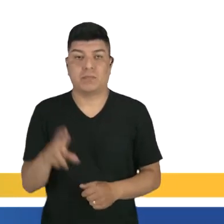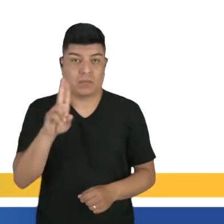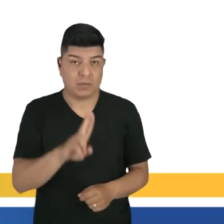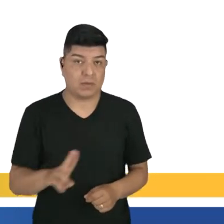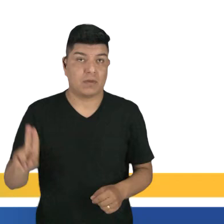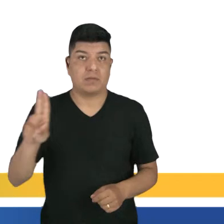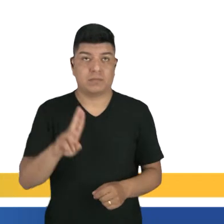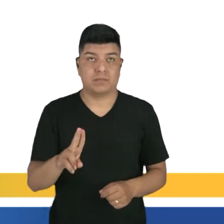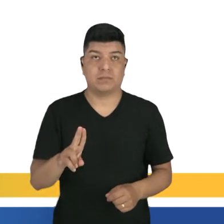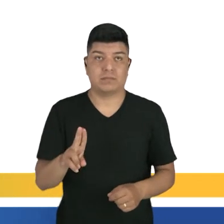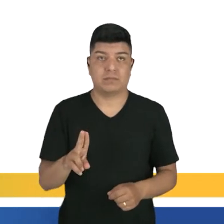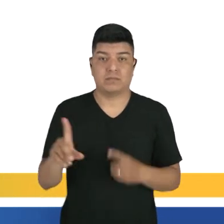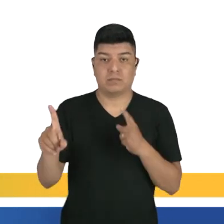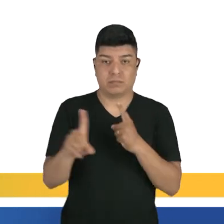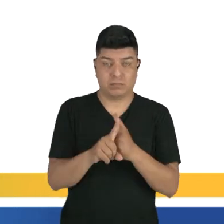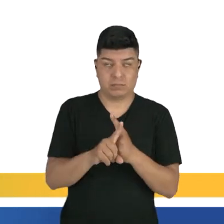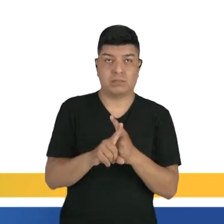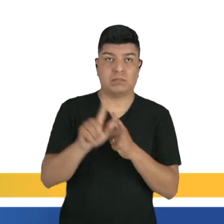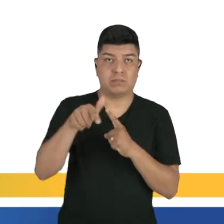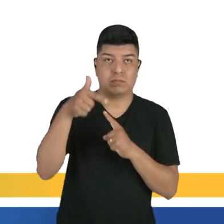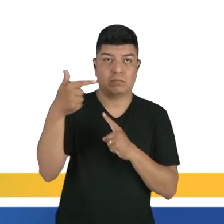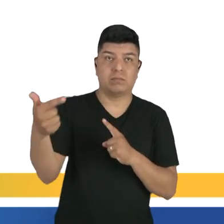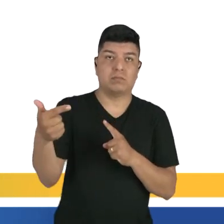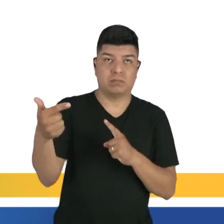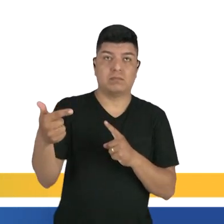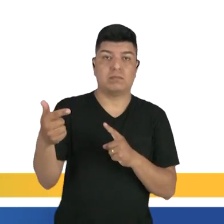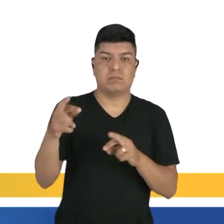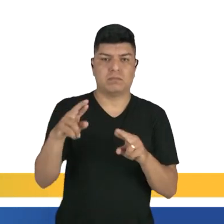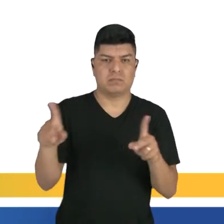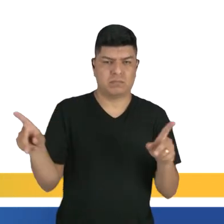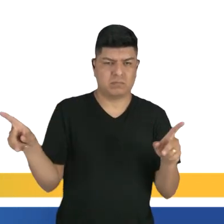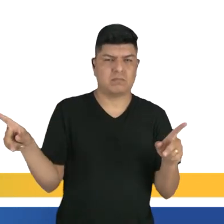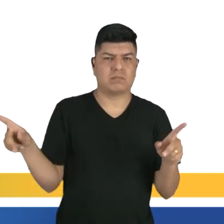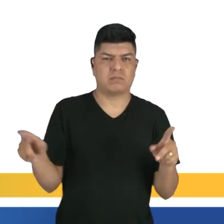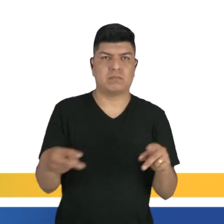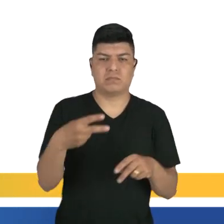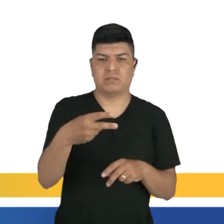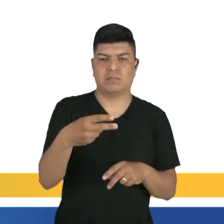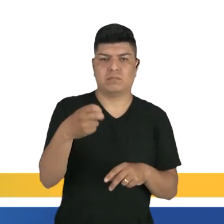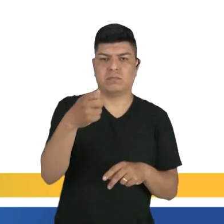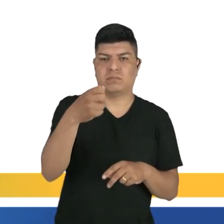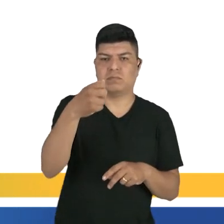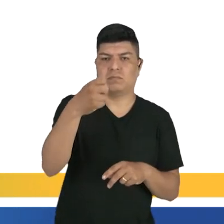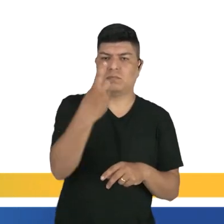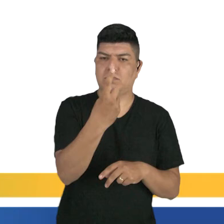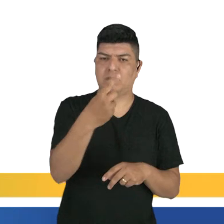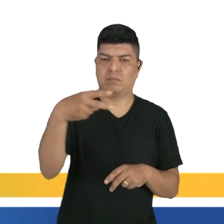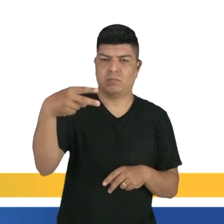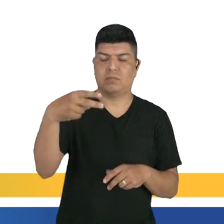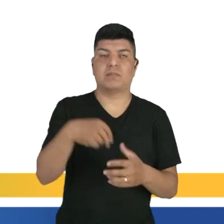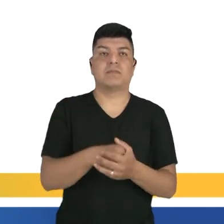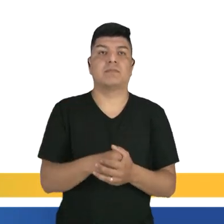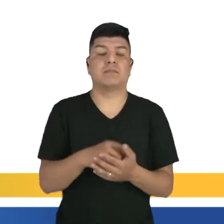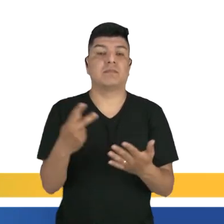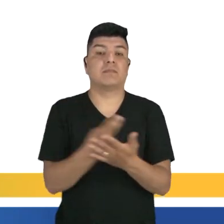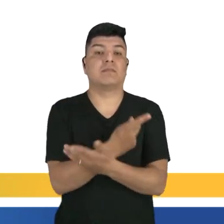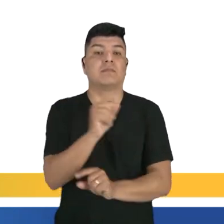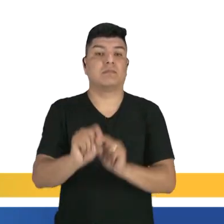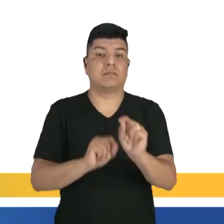essa propriedade para poder atacar essa potência aí estranha de 2 elevado a 2 terços. Então, olha o que vai